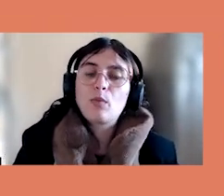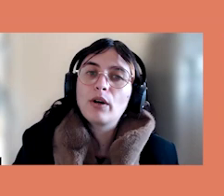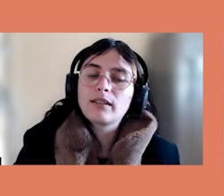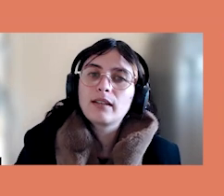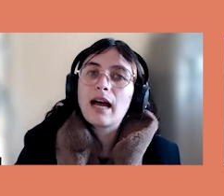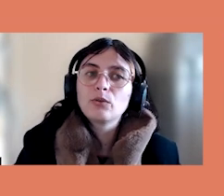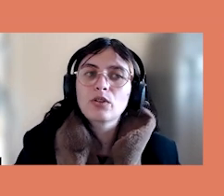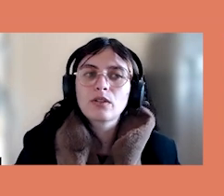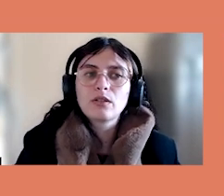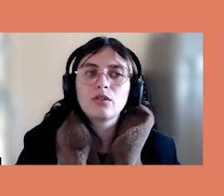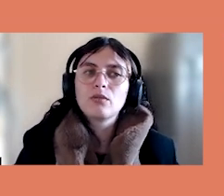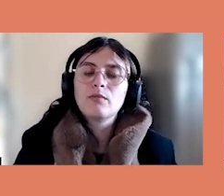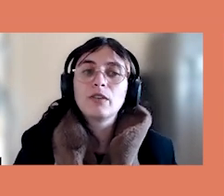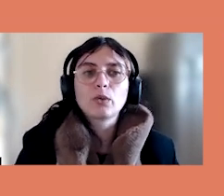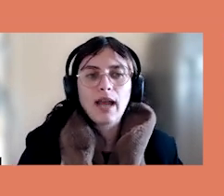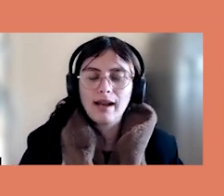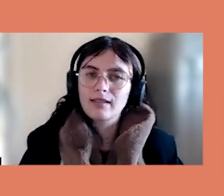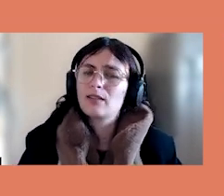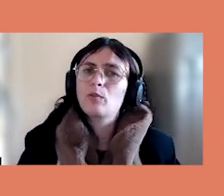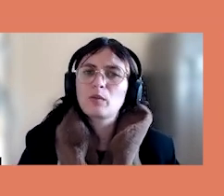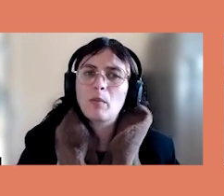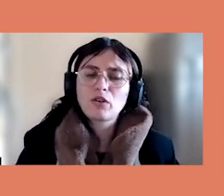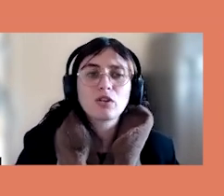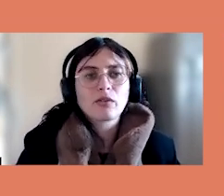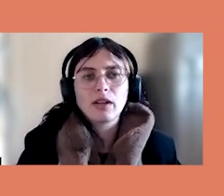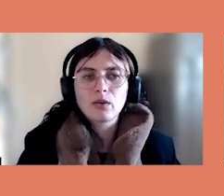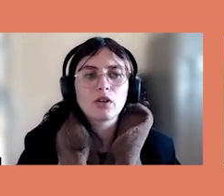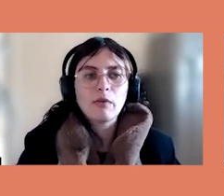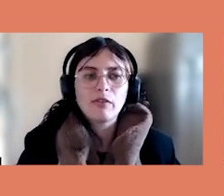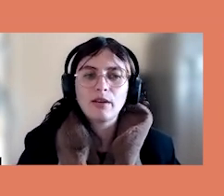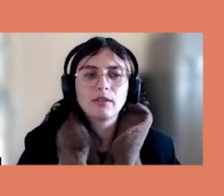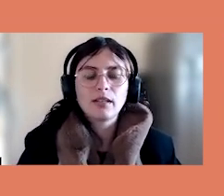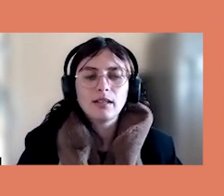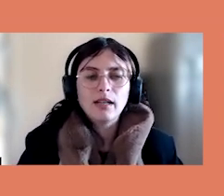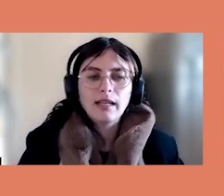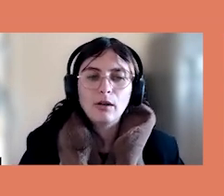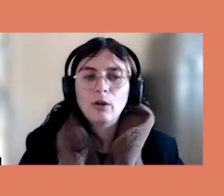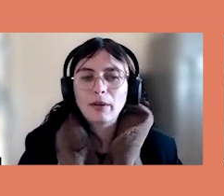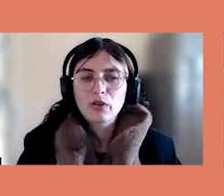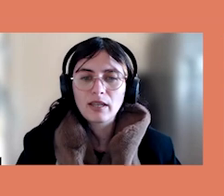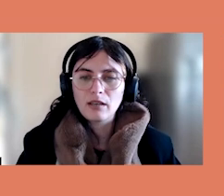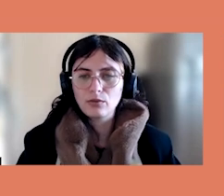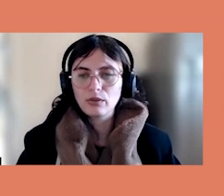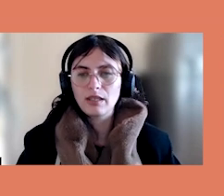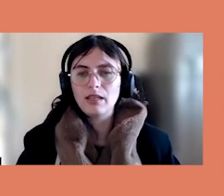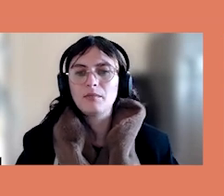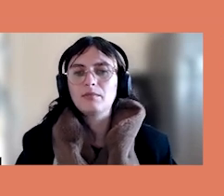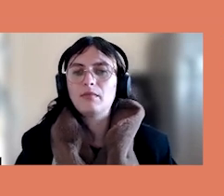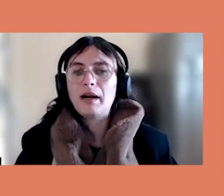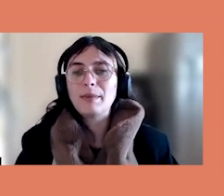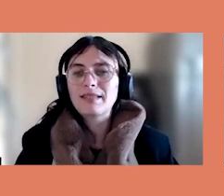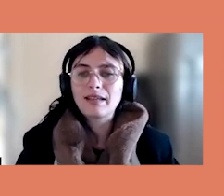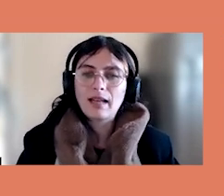ele suporta dados vetoriais, né? Então, principalmente a gente vai falar aqui o shapefile. Ele é um formato de arquivo